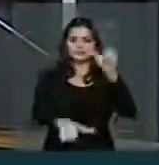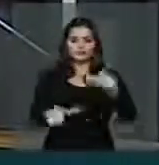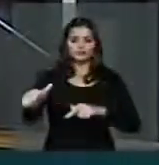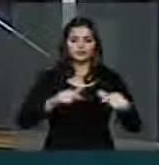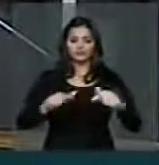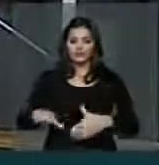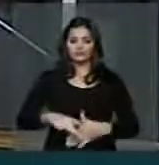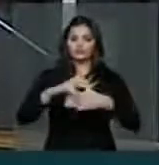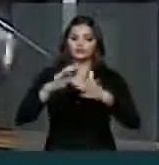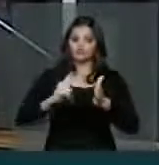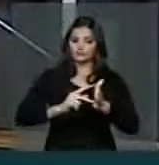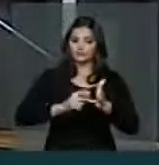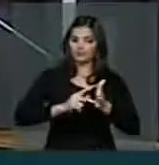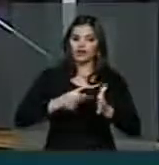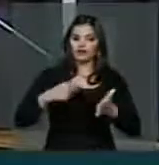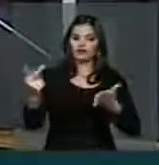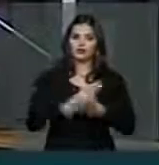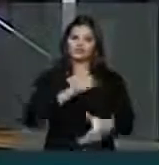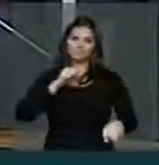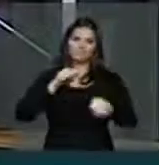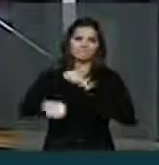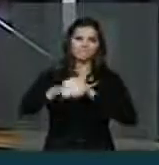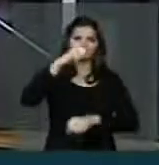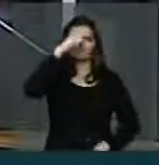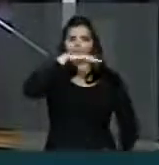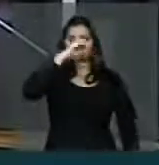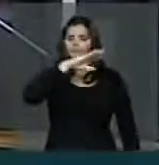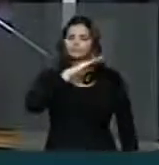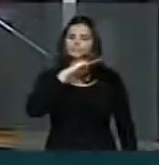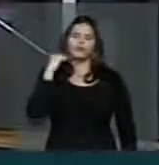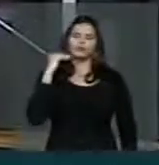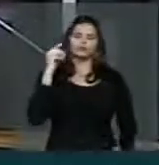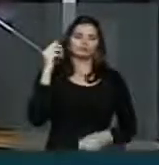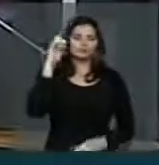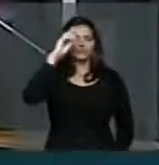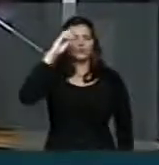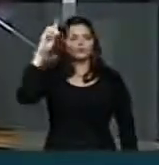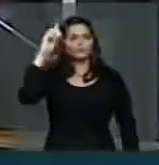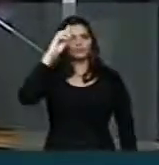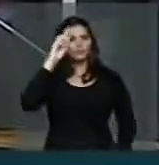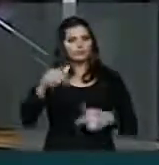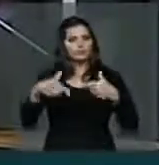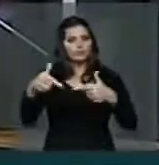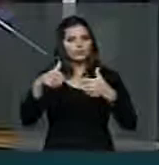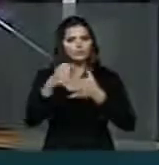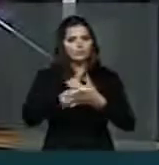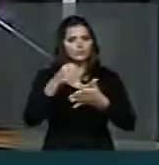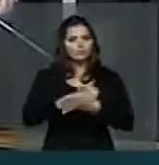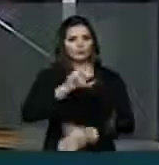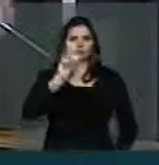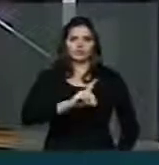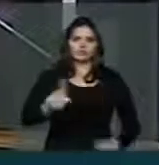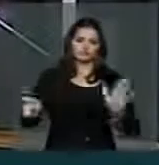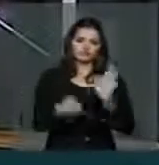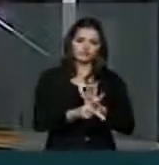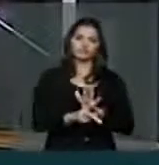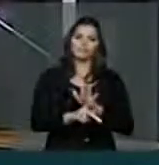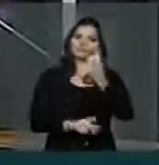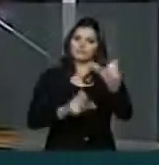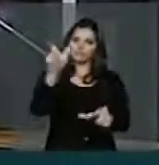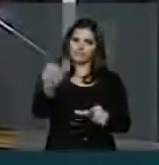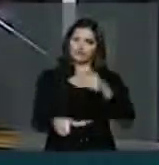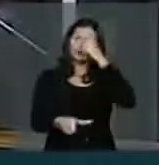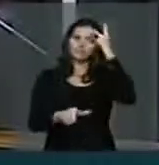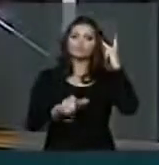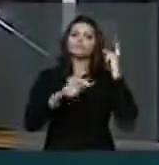de lideranças sindicais, são mortas na dura e dolorosa luta pelo direito inalienável daqueles que fazem